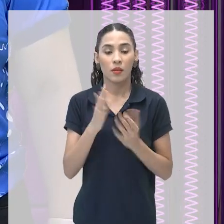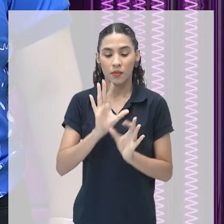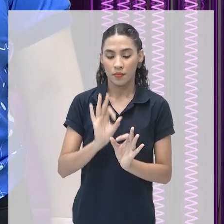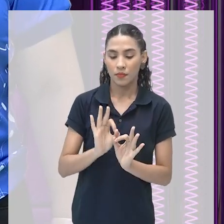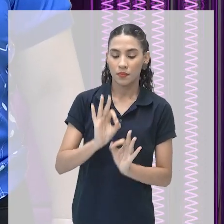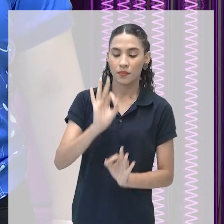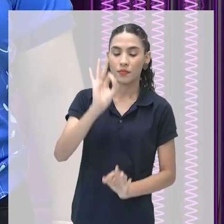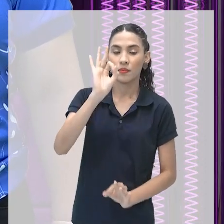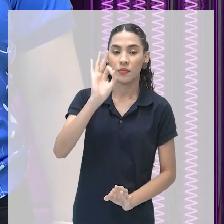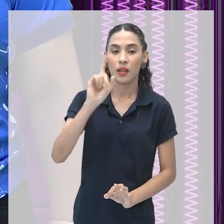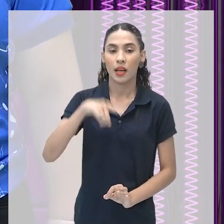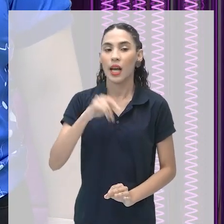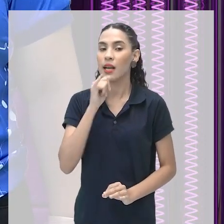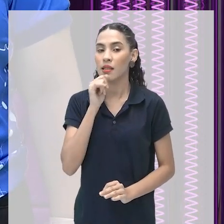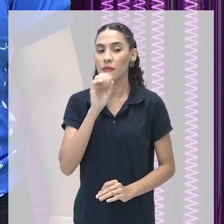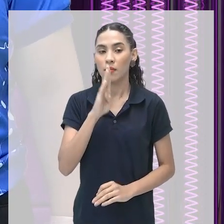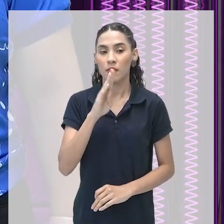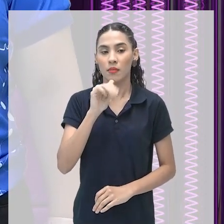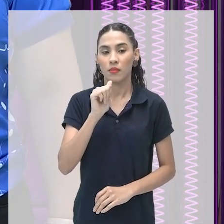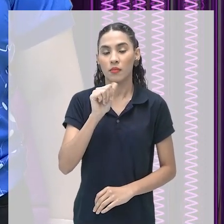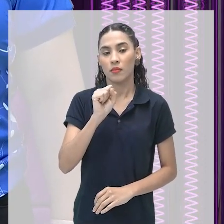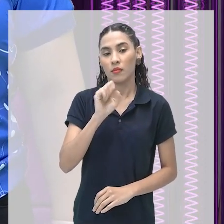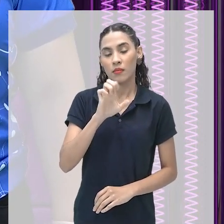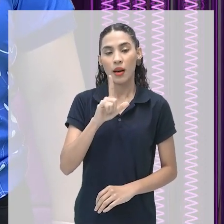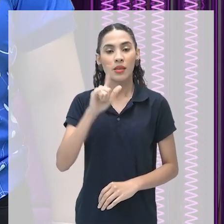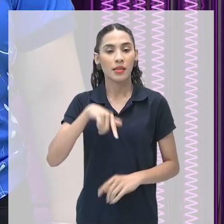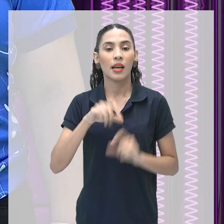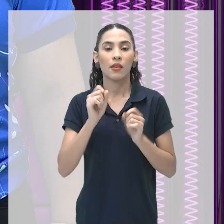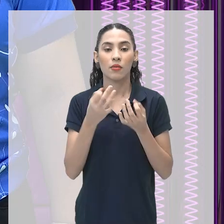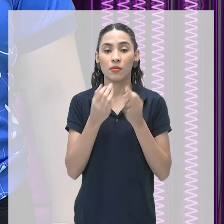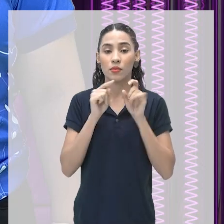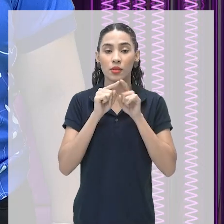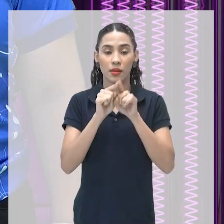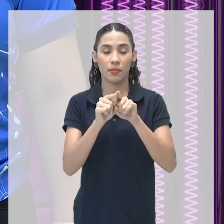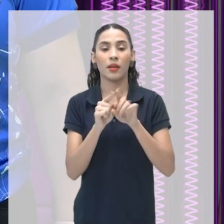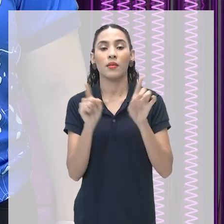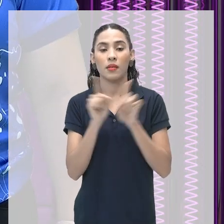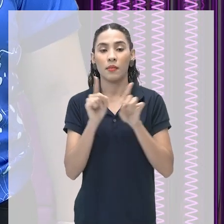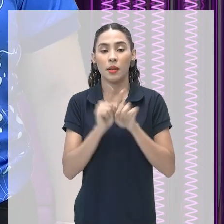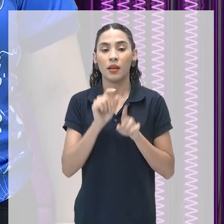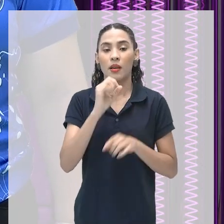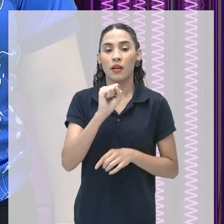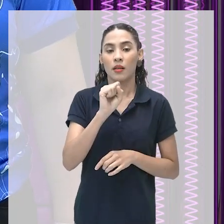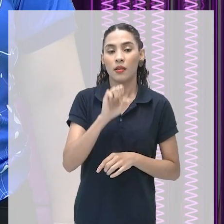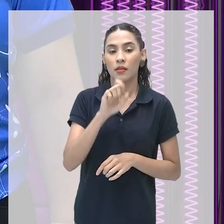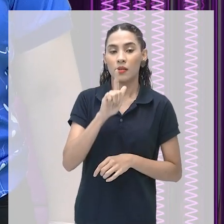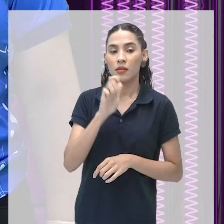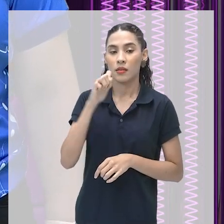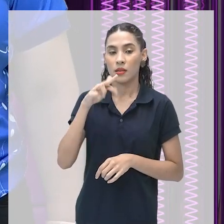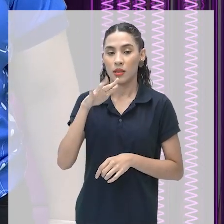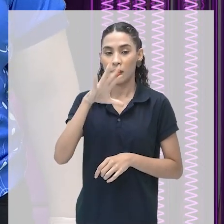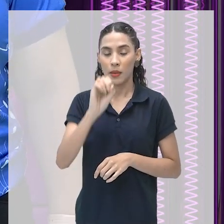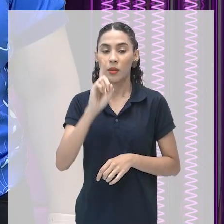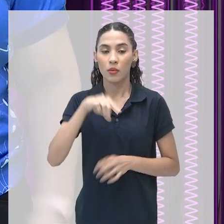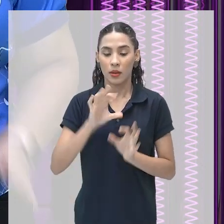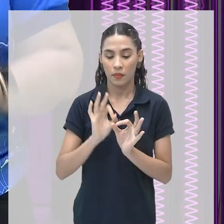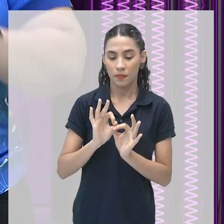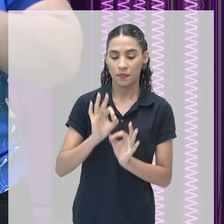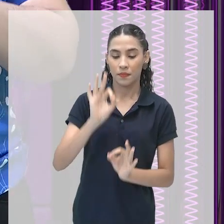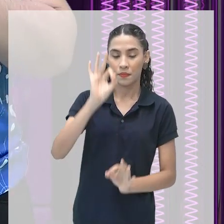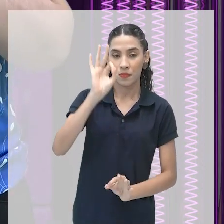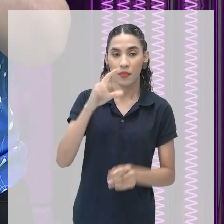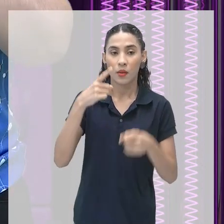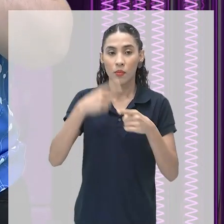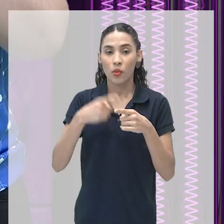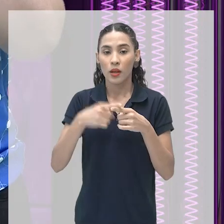é exatamente de uma base a outra. O próprio segmento aqui, a própria aresta lateral é a medida da altura, porque